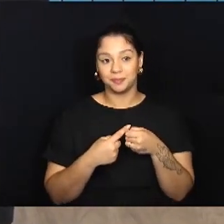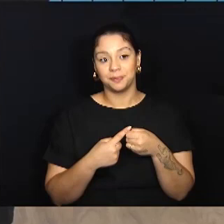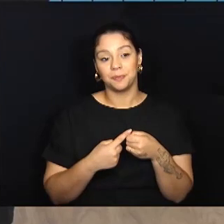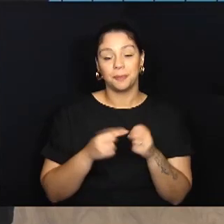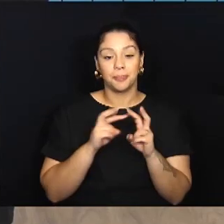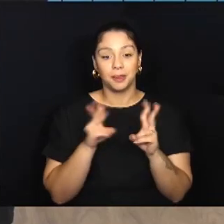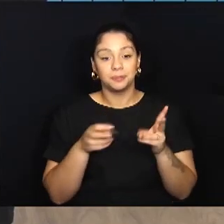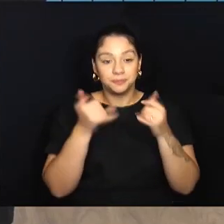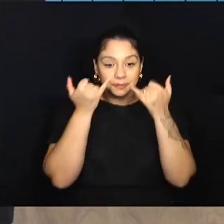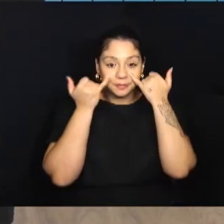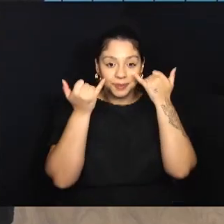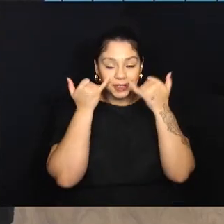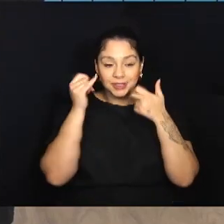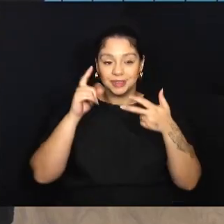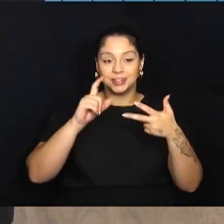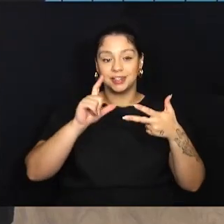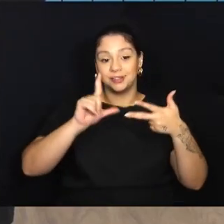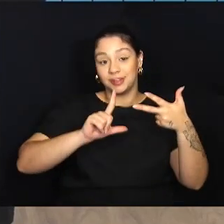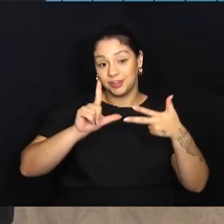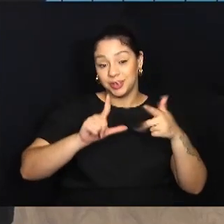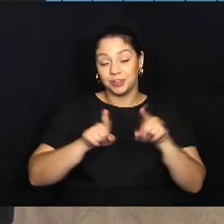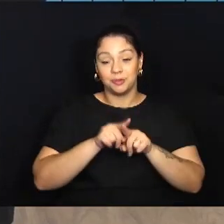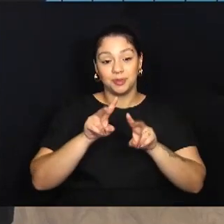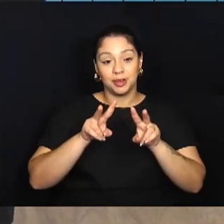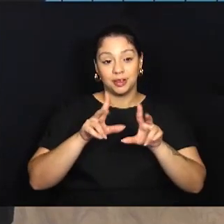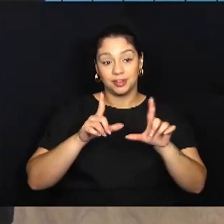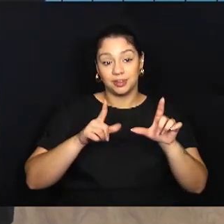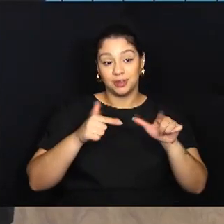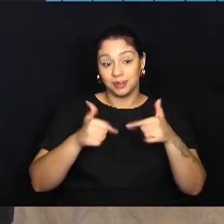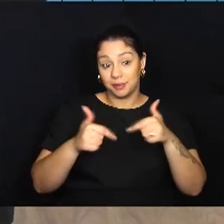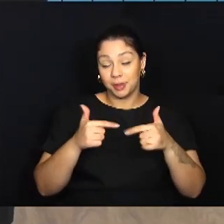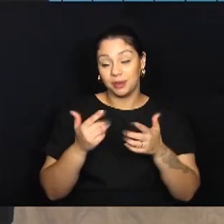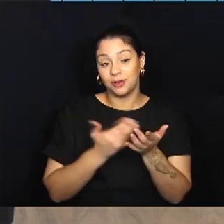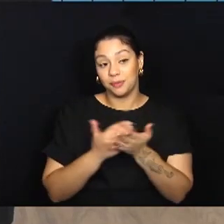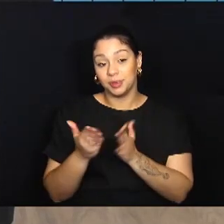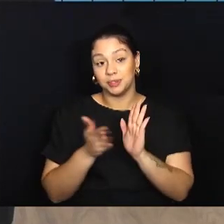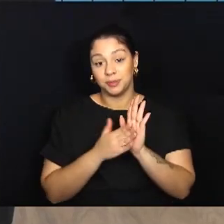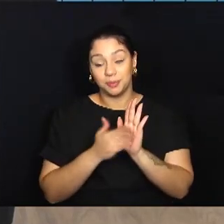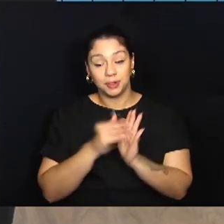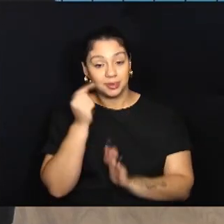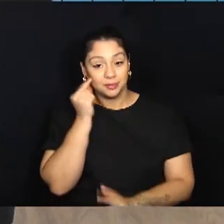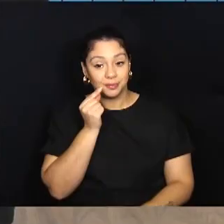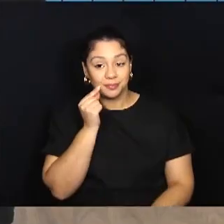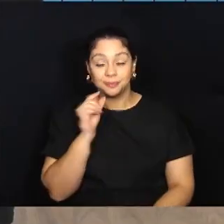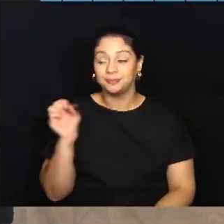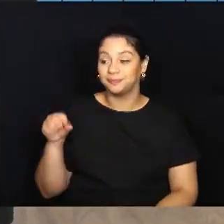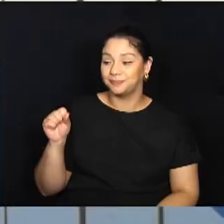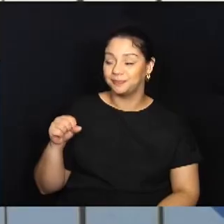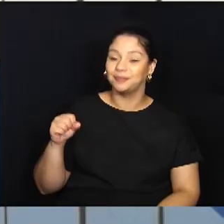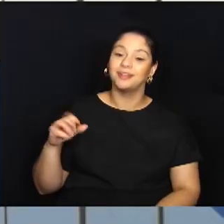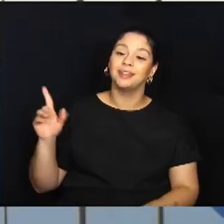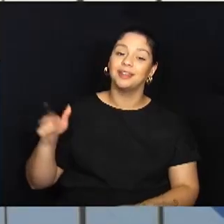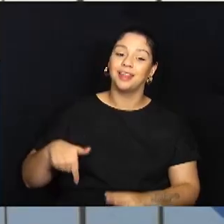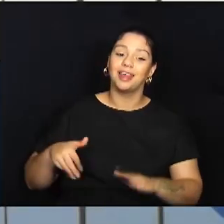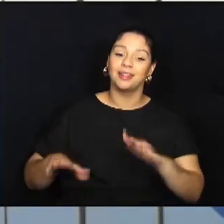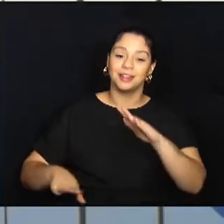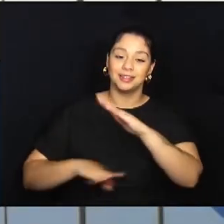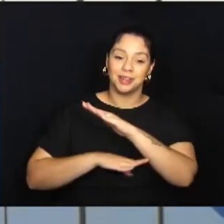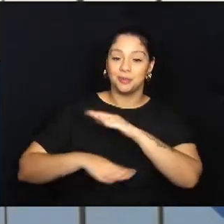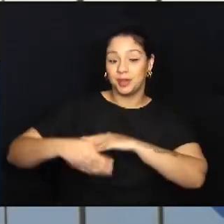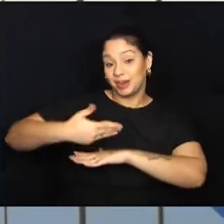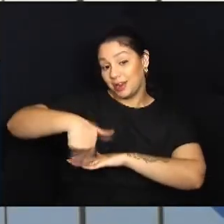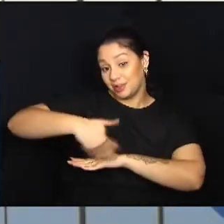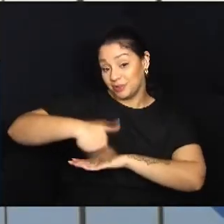dos parlamentares, e a gente começa com uma iniciativa do vereador Marcelo da Farmácia. É hora de Câmara nas ruas. A gente, com